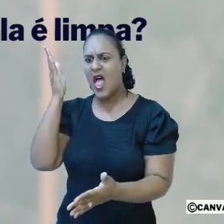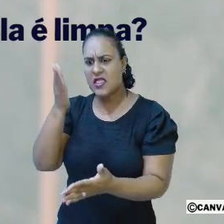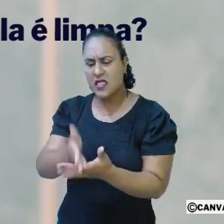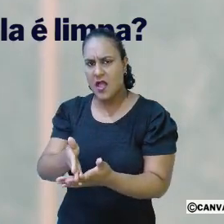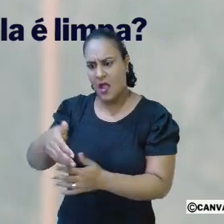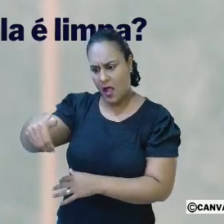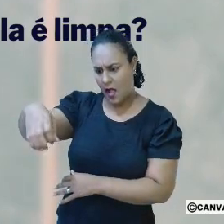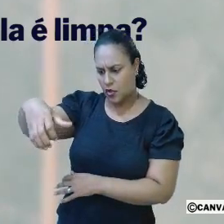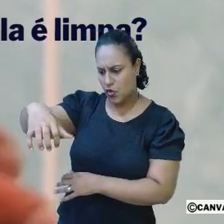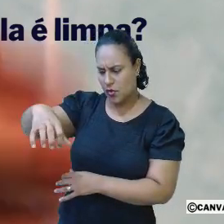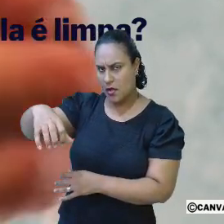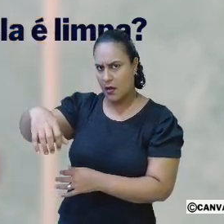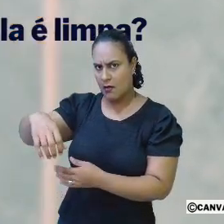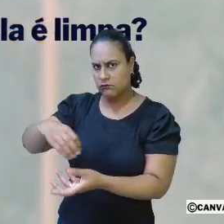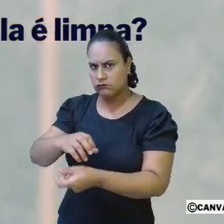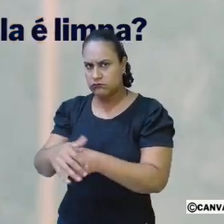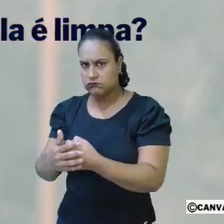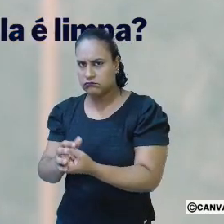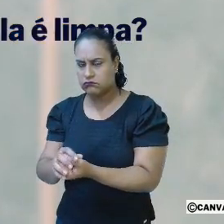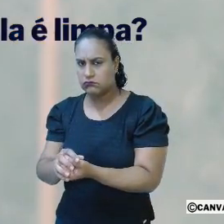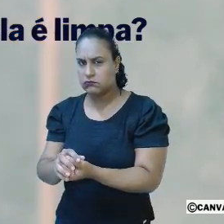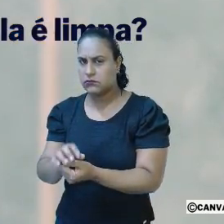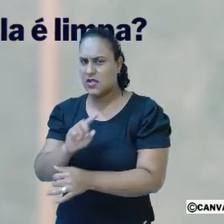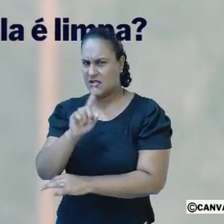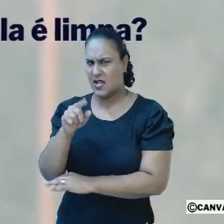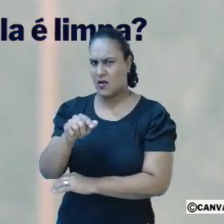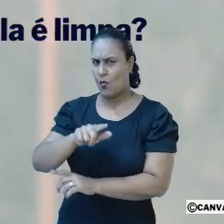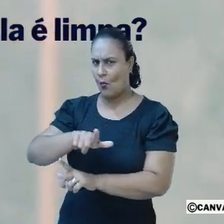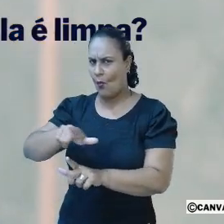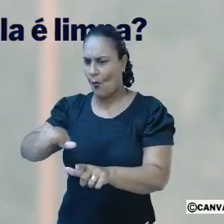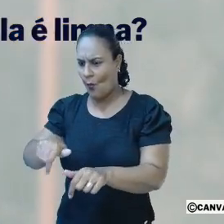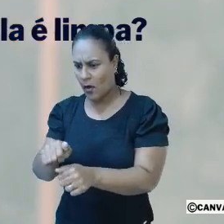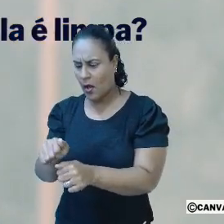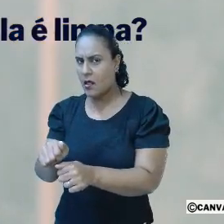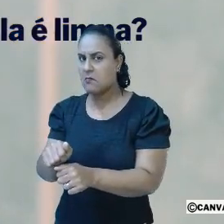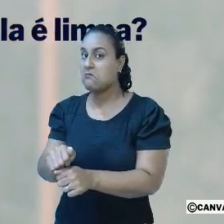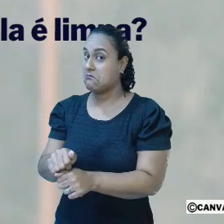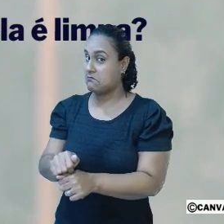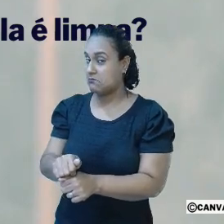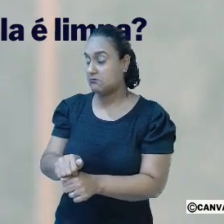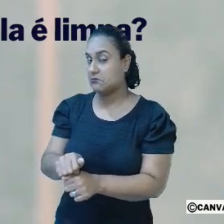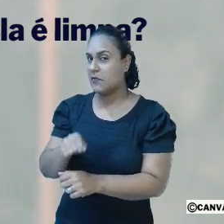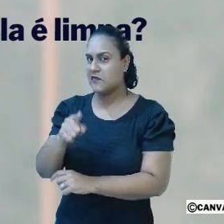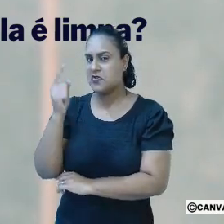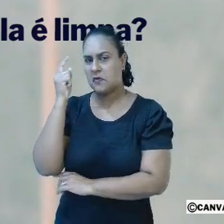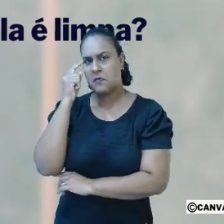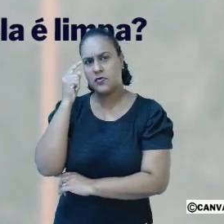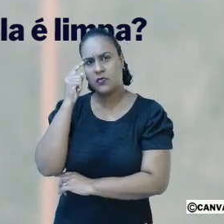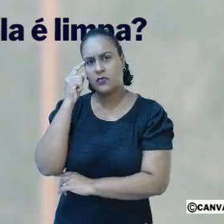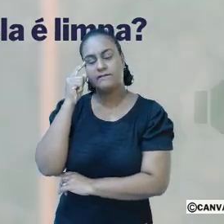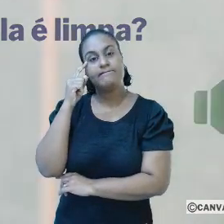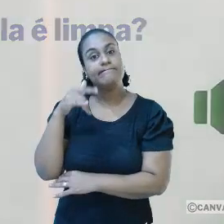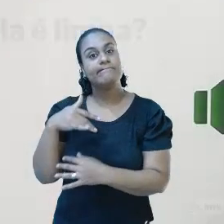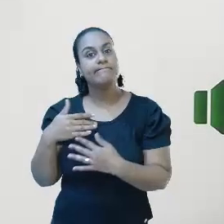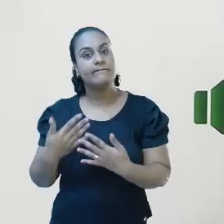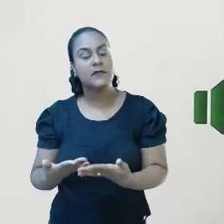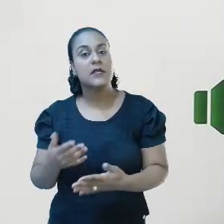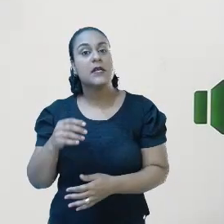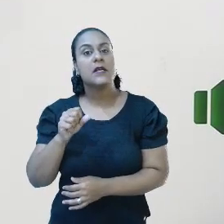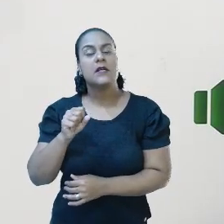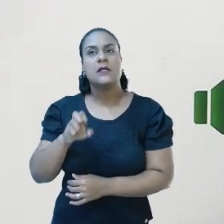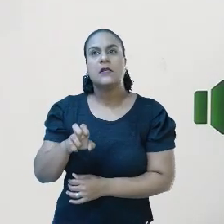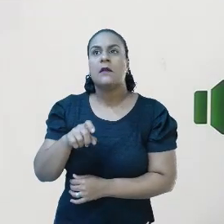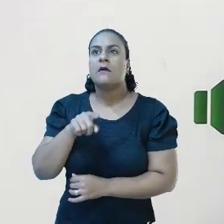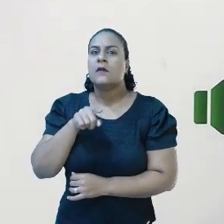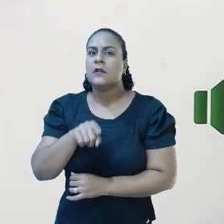torneira? Será que ela é limpa? E aí? Já parou para pensar? Claro, se você levantar aí